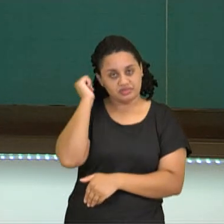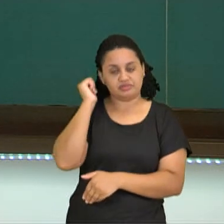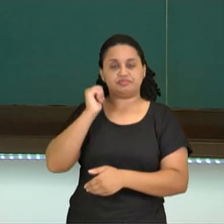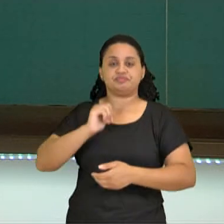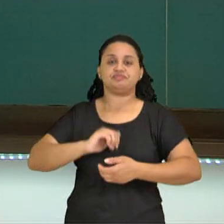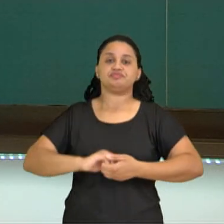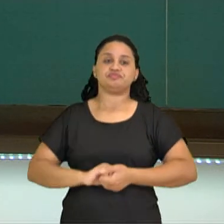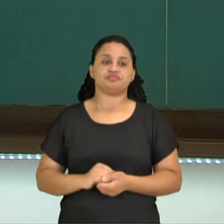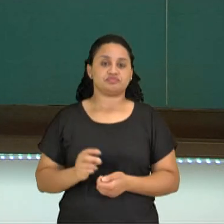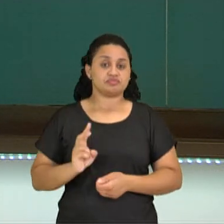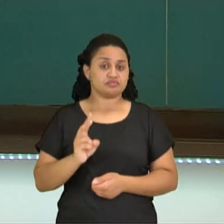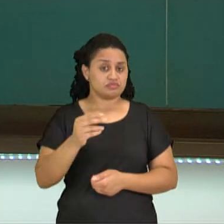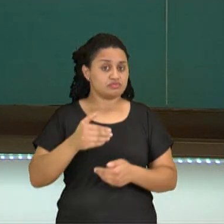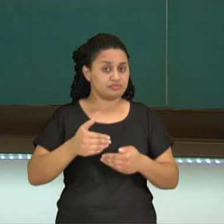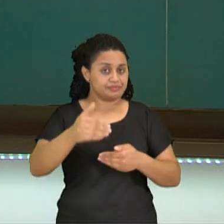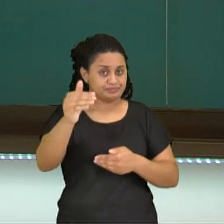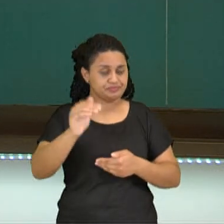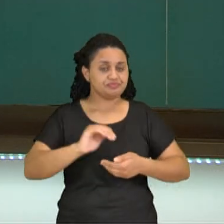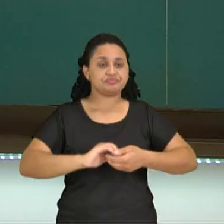Vamos adiante?